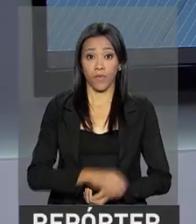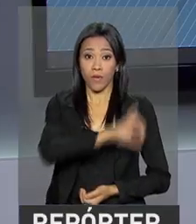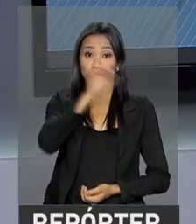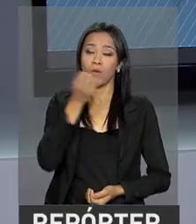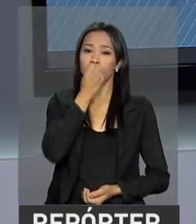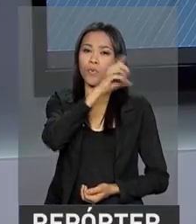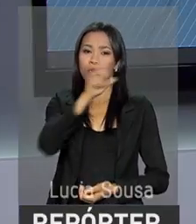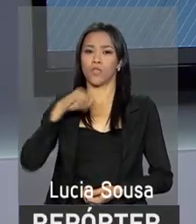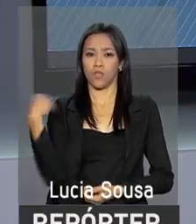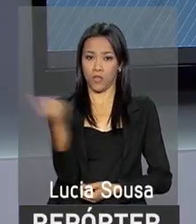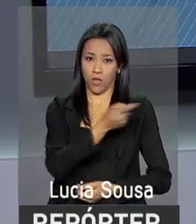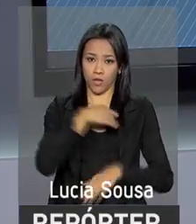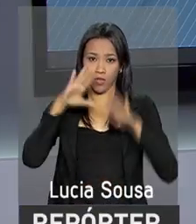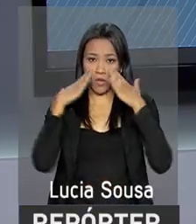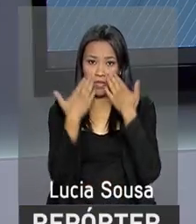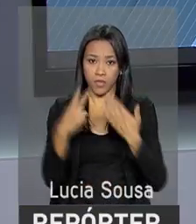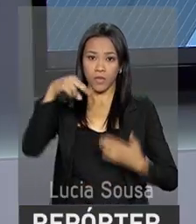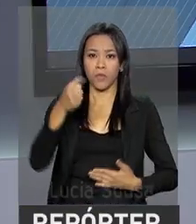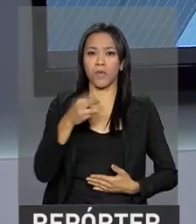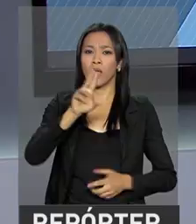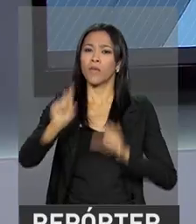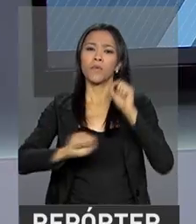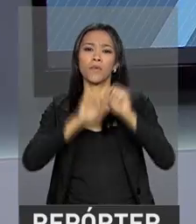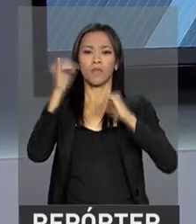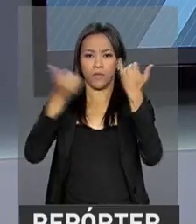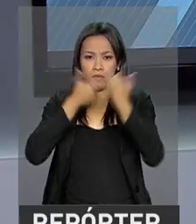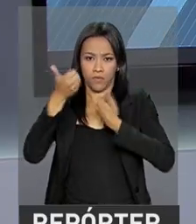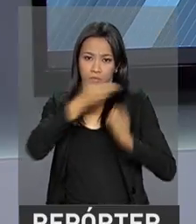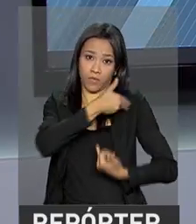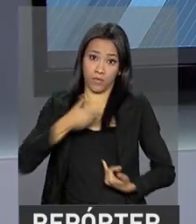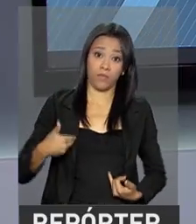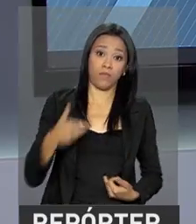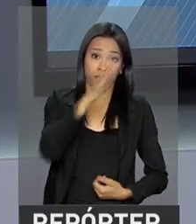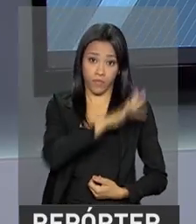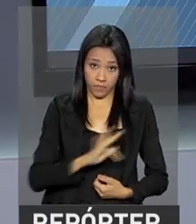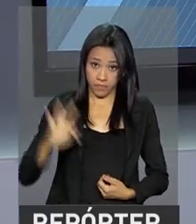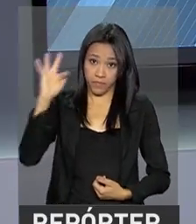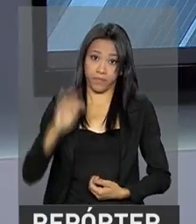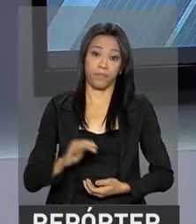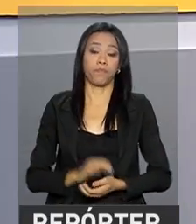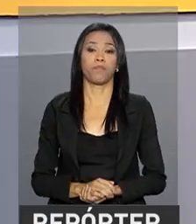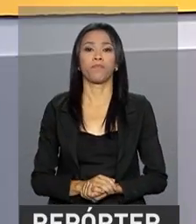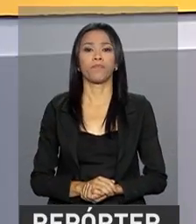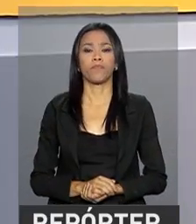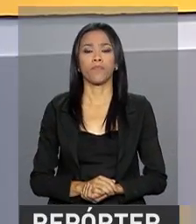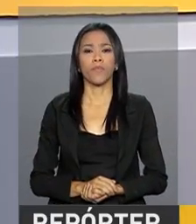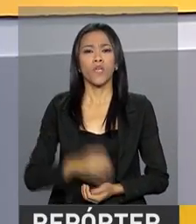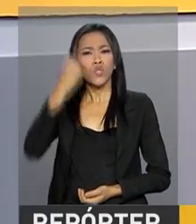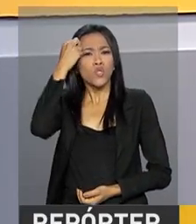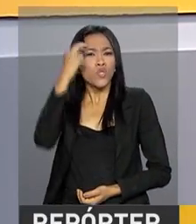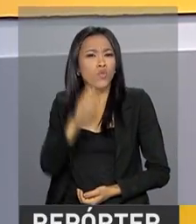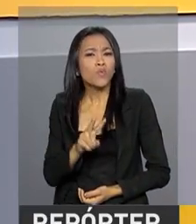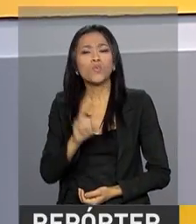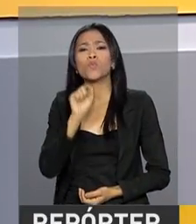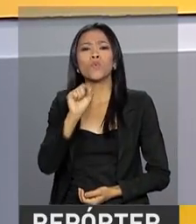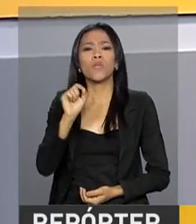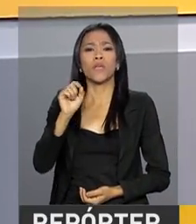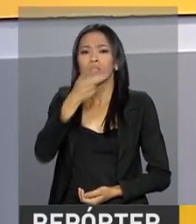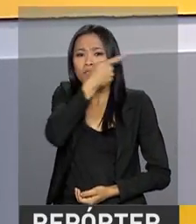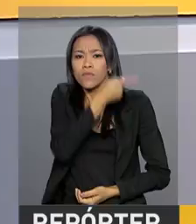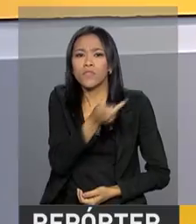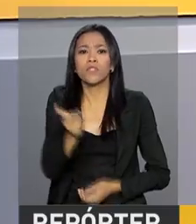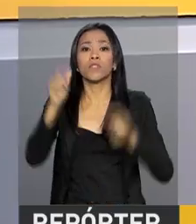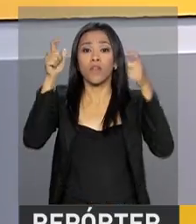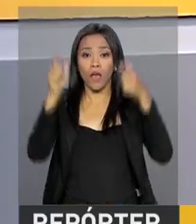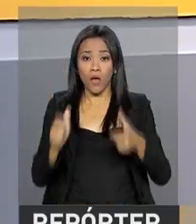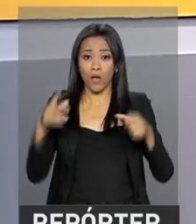Olá, bom dia. Estamos de volta com o repórter NBR e as notícias do governo federal. No segundo dia de agenda oficial